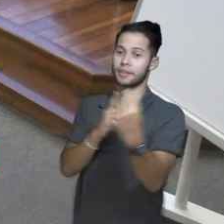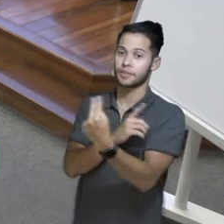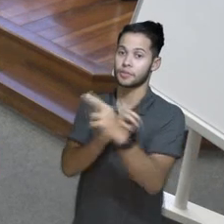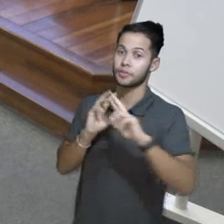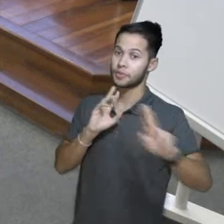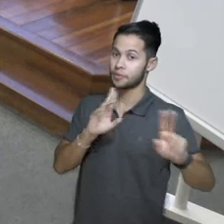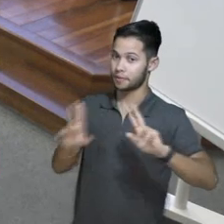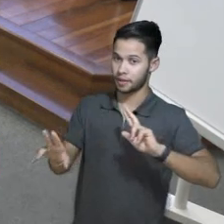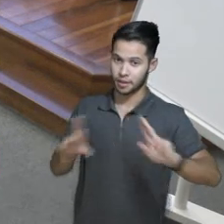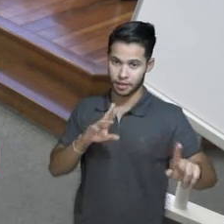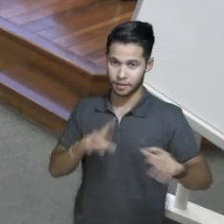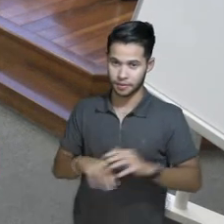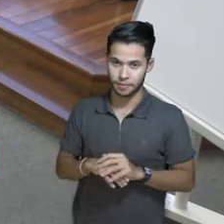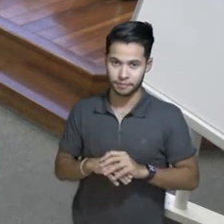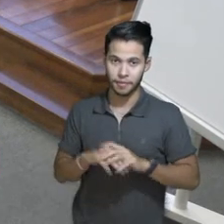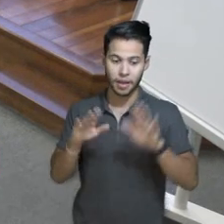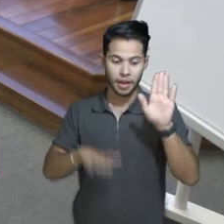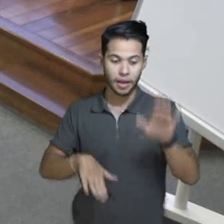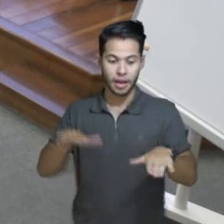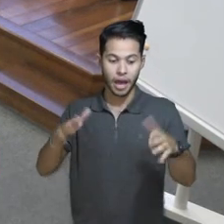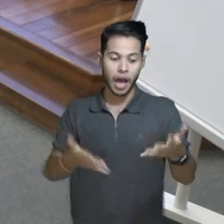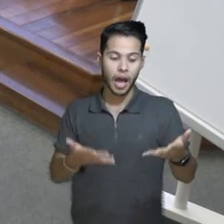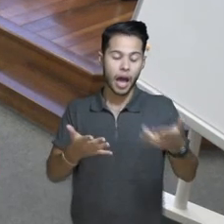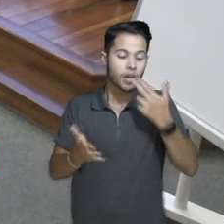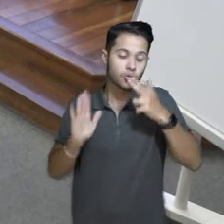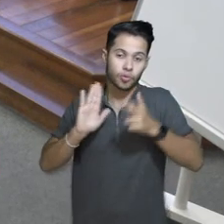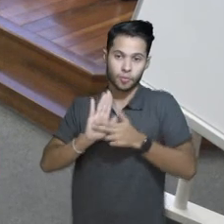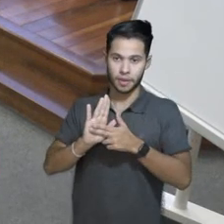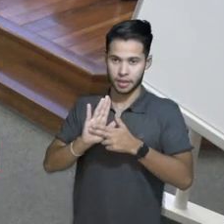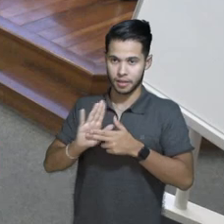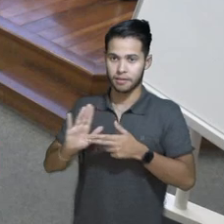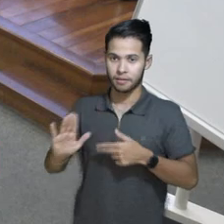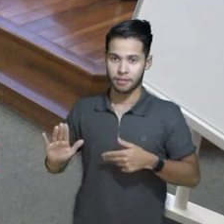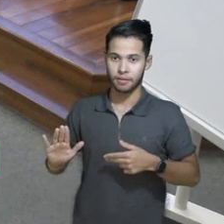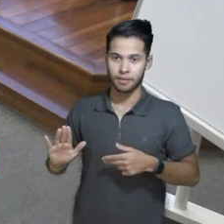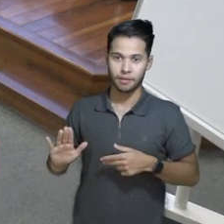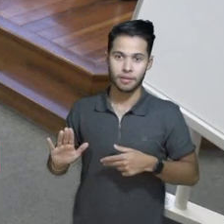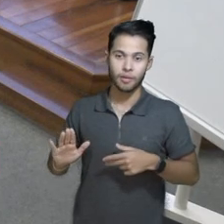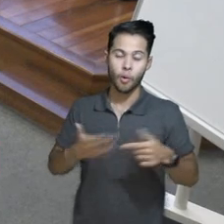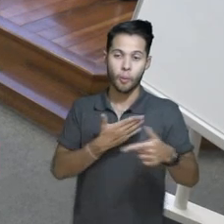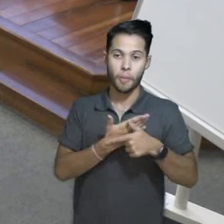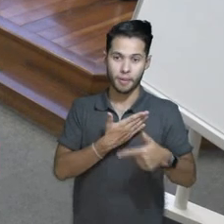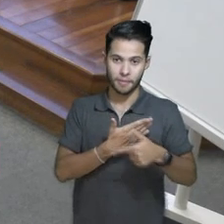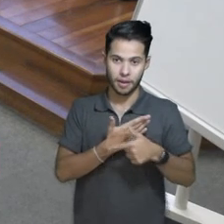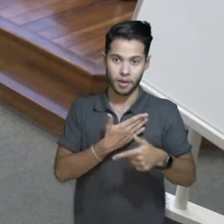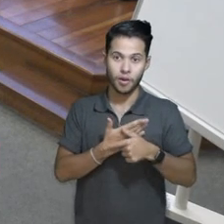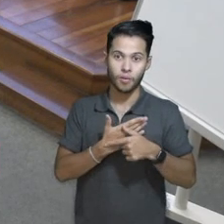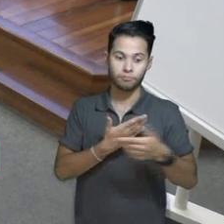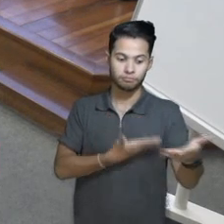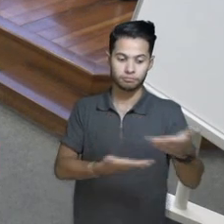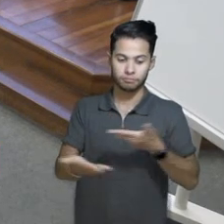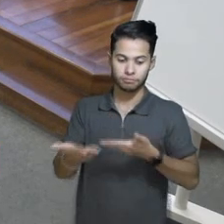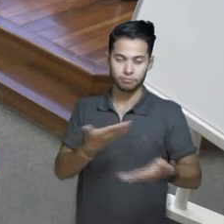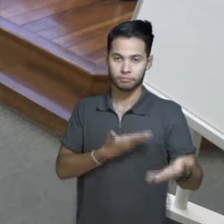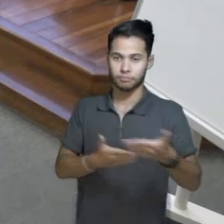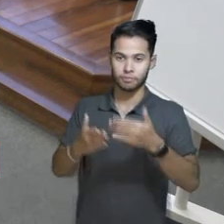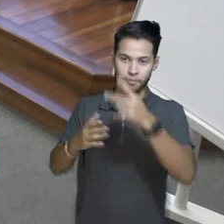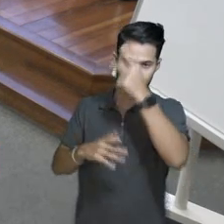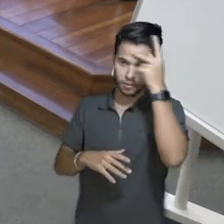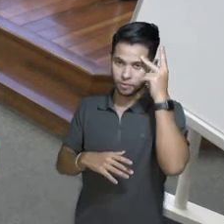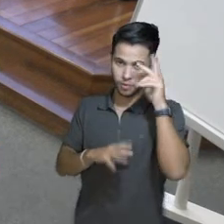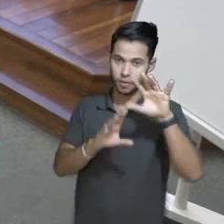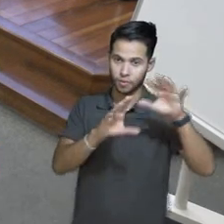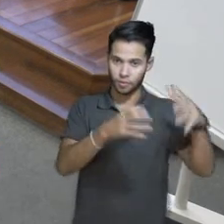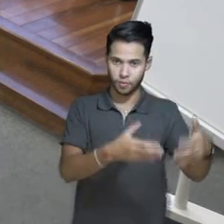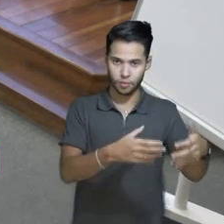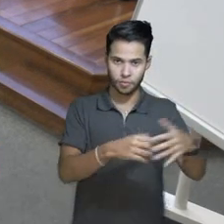assume o papel de revitalizar o espaço promovendo diálogo e colaborando com diferentes pessoas e grupos pode passar da L